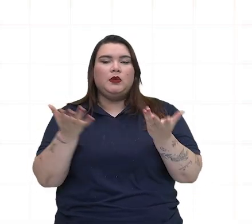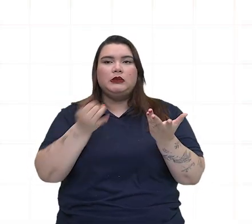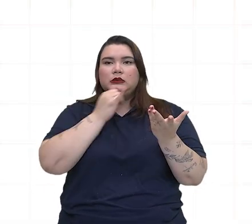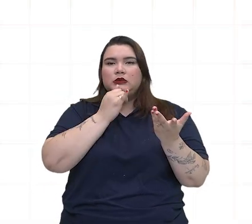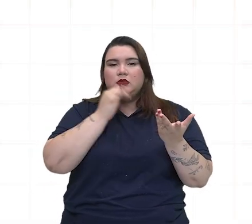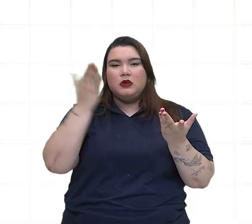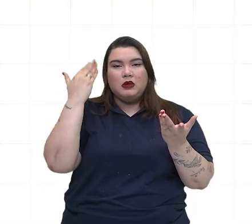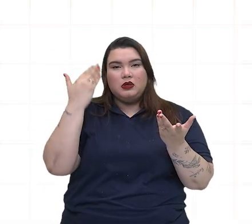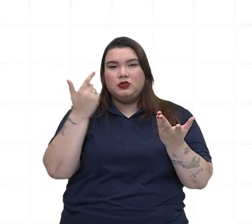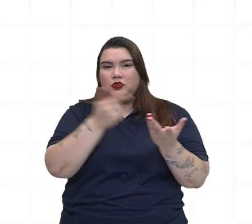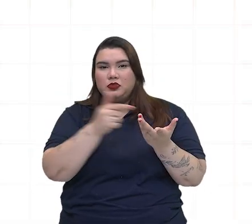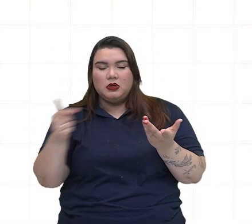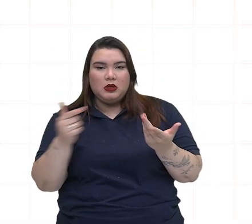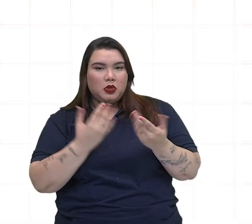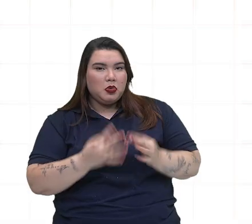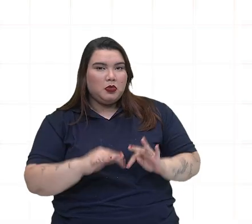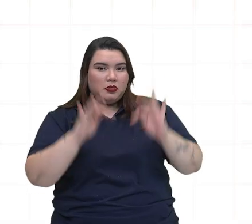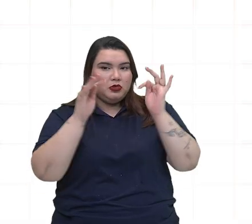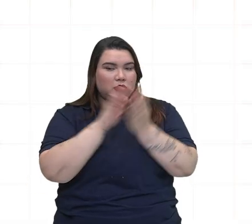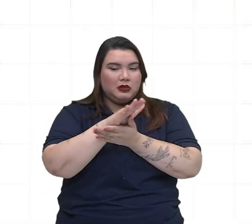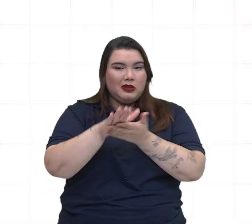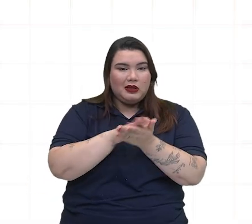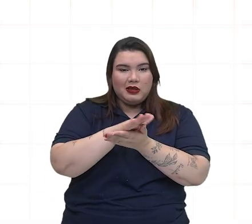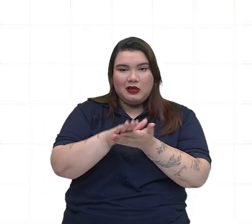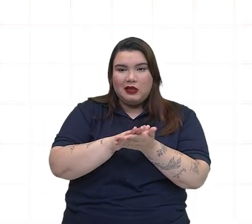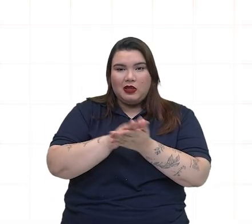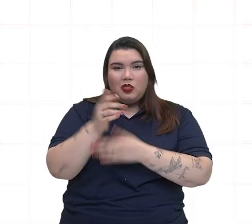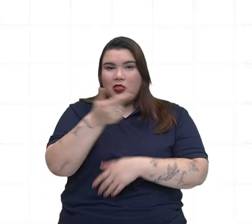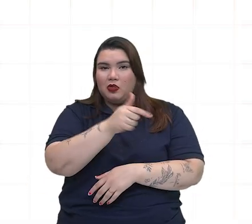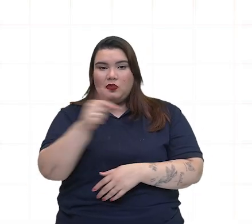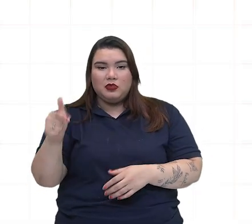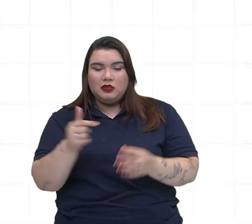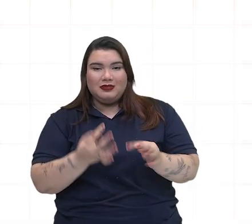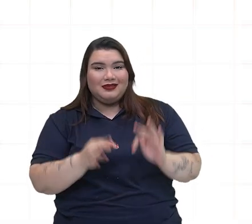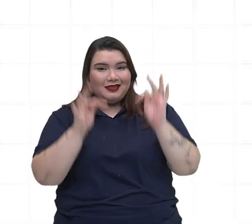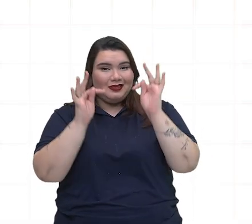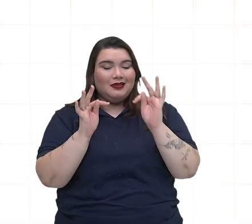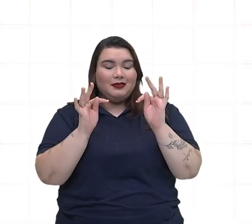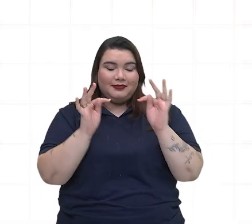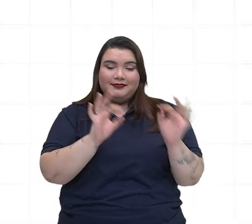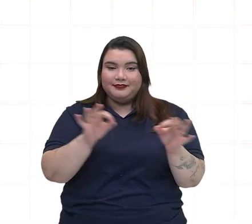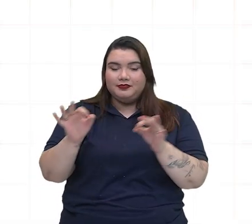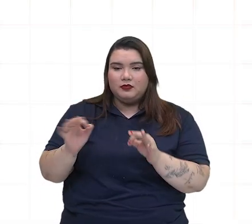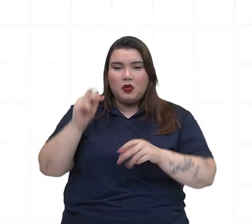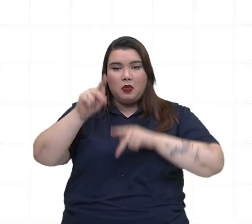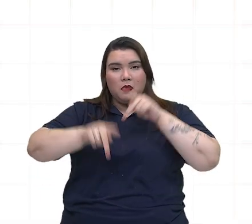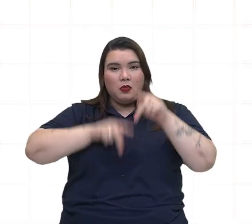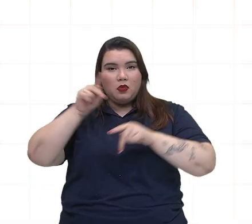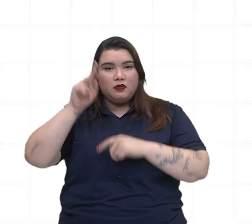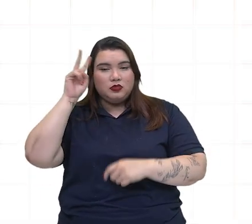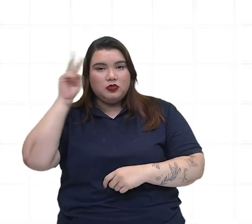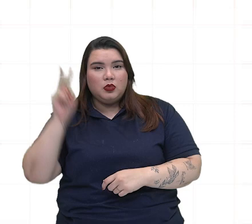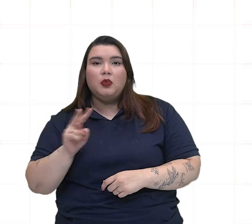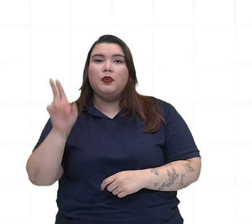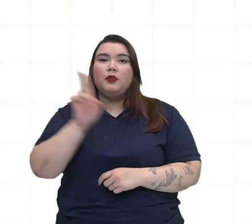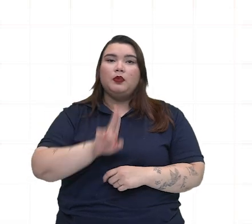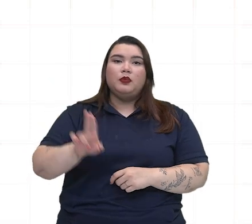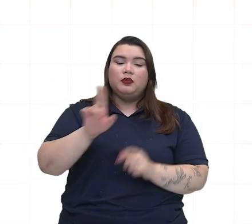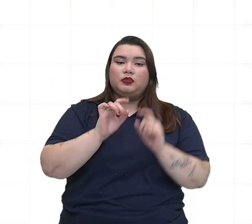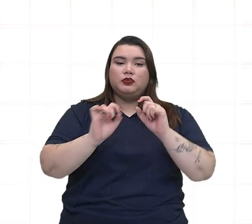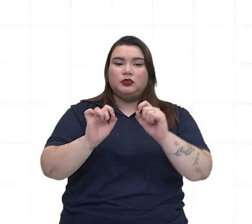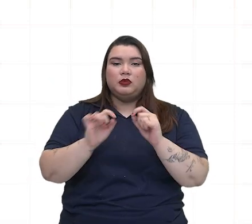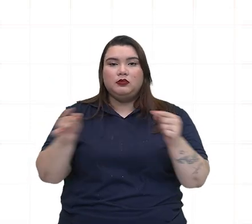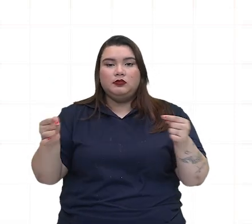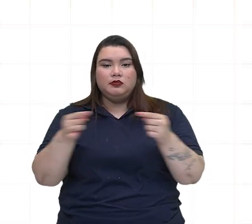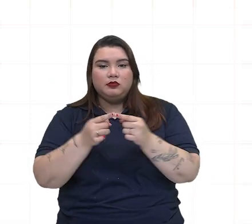existia muita tecnologia, não existia, na verdade, tecnologia, os povos antigos, eles utilizavam